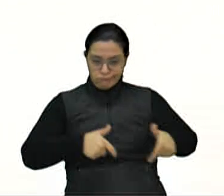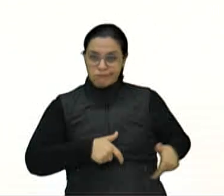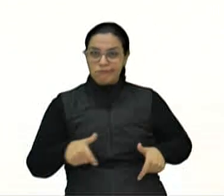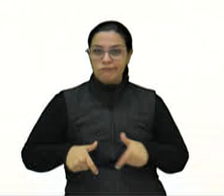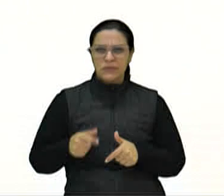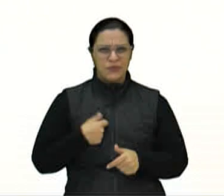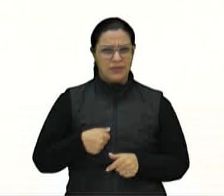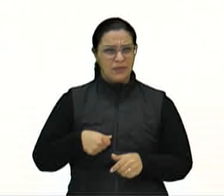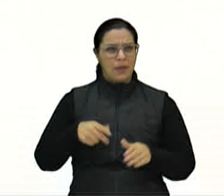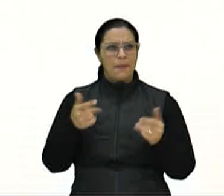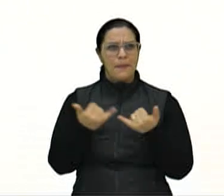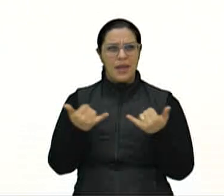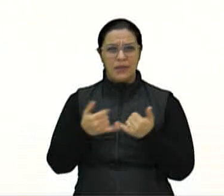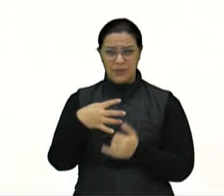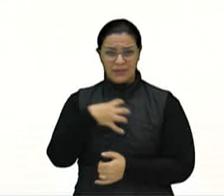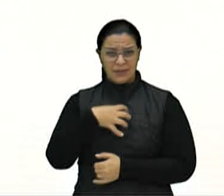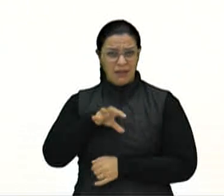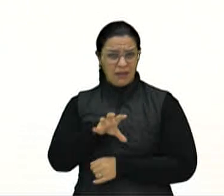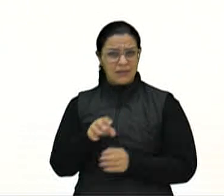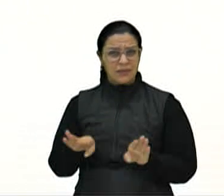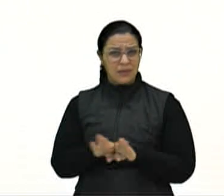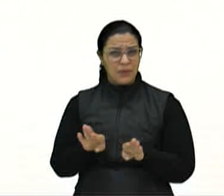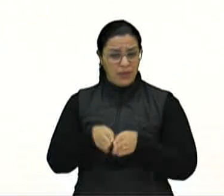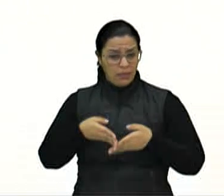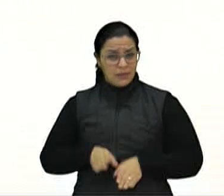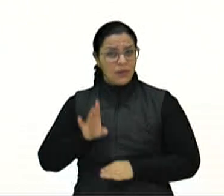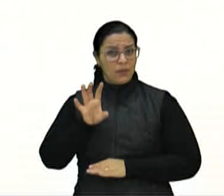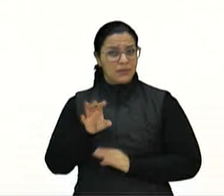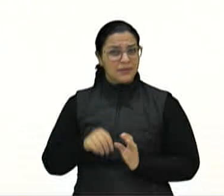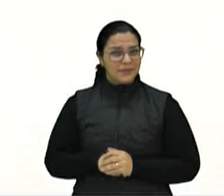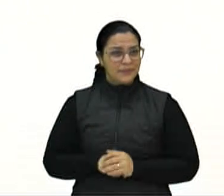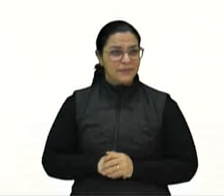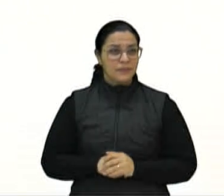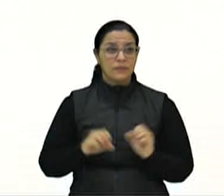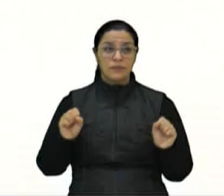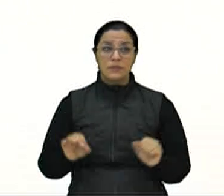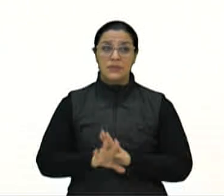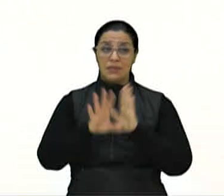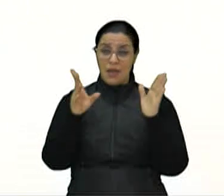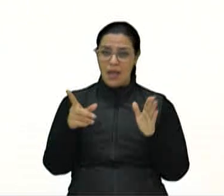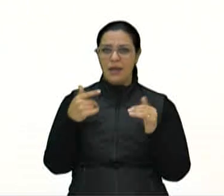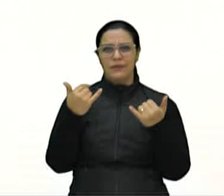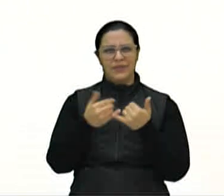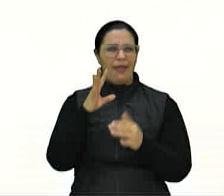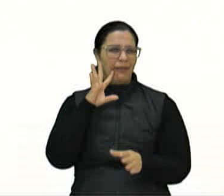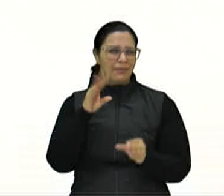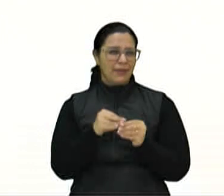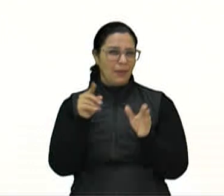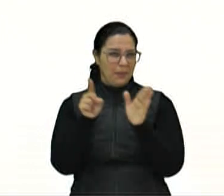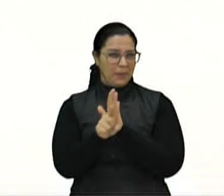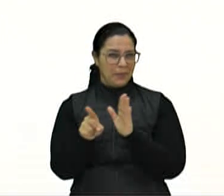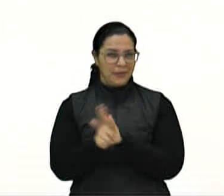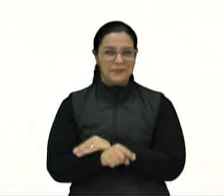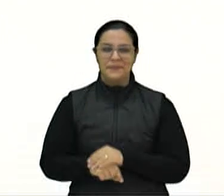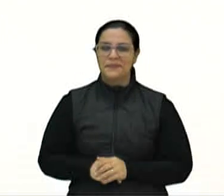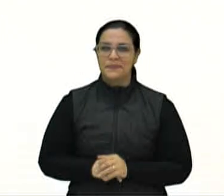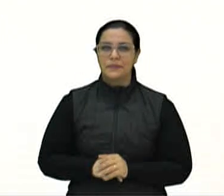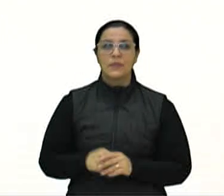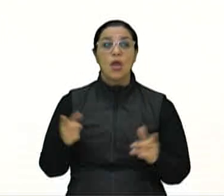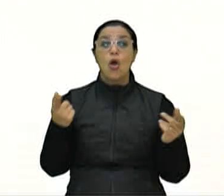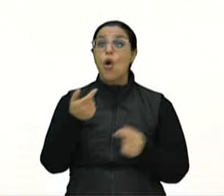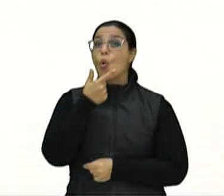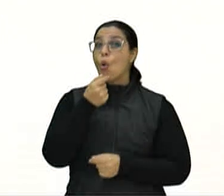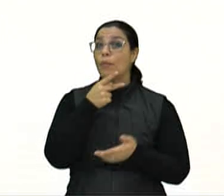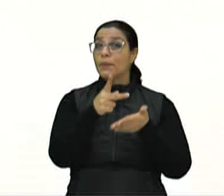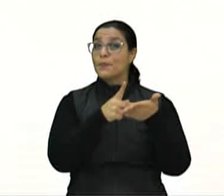Você se sente alguém assim? Você nasceu assim? Claro, você entendeu a minha pergunta. E olha o que